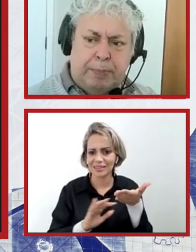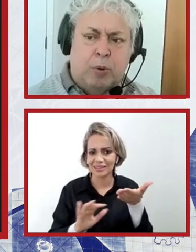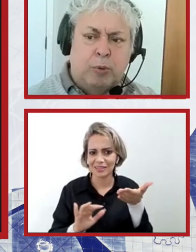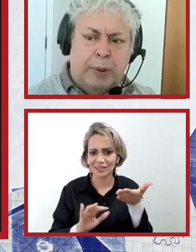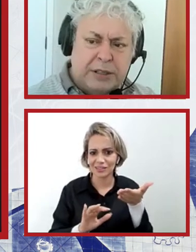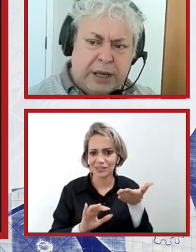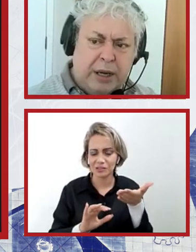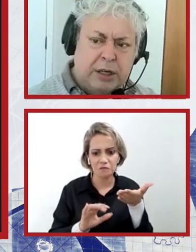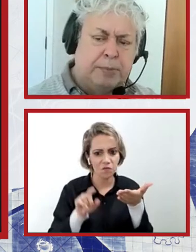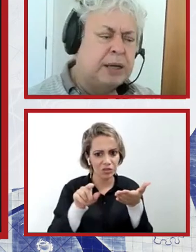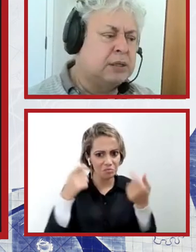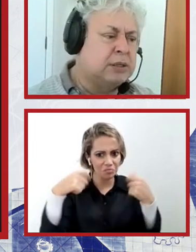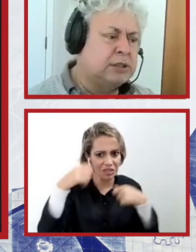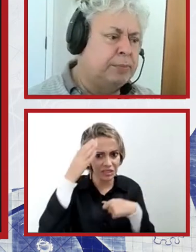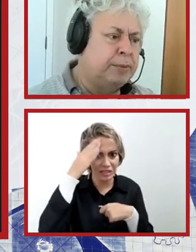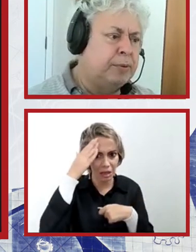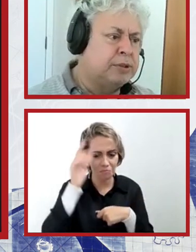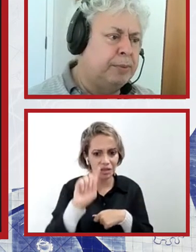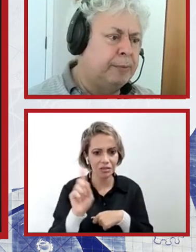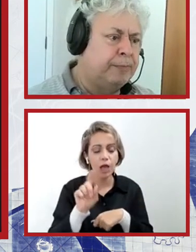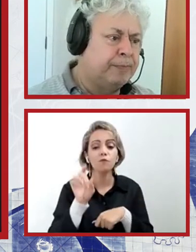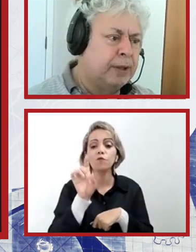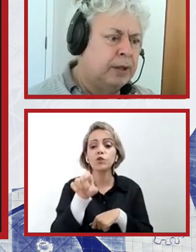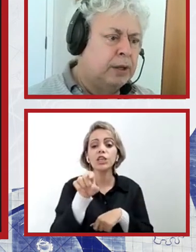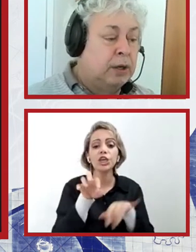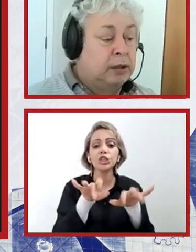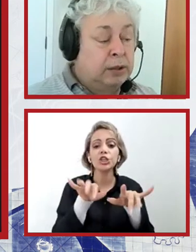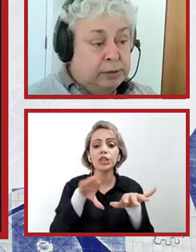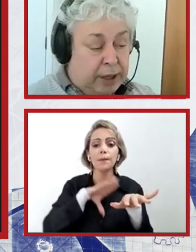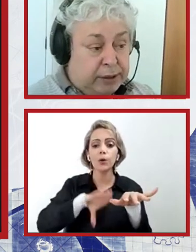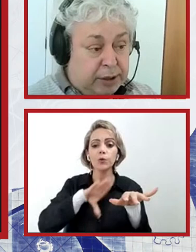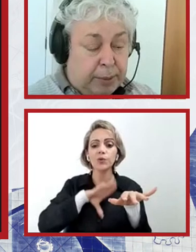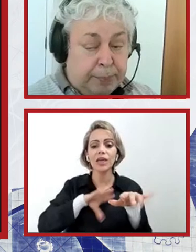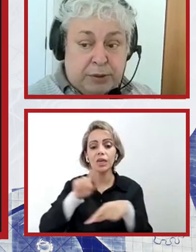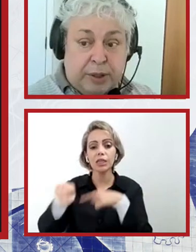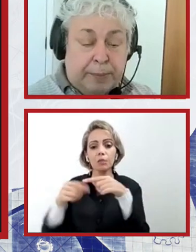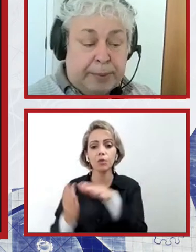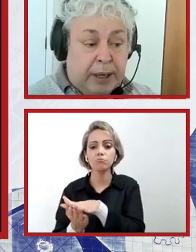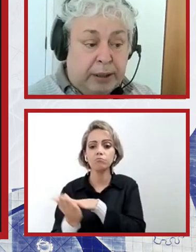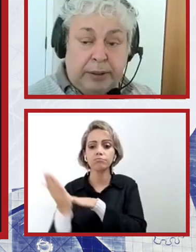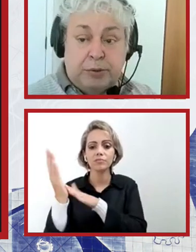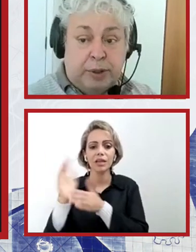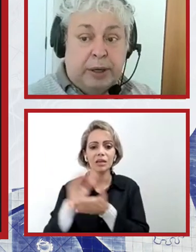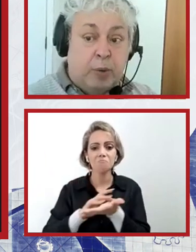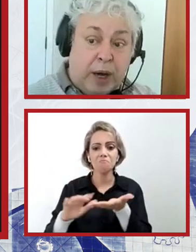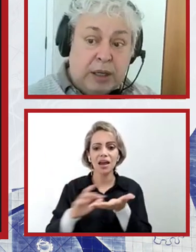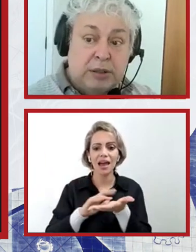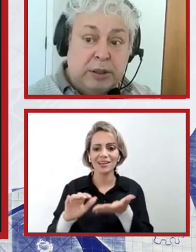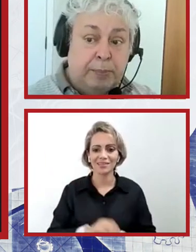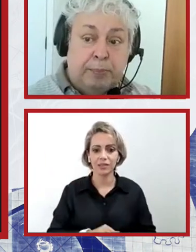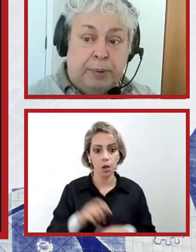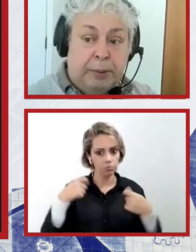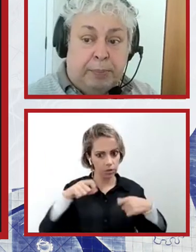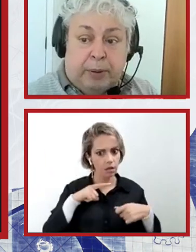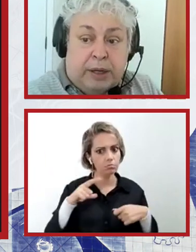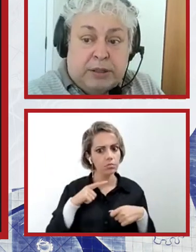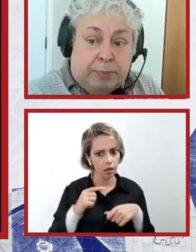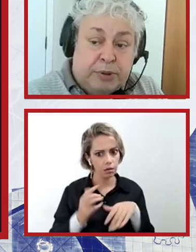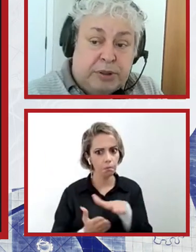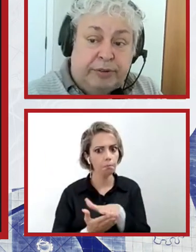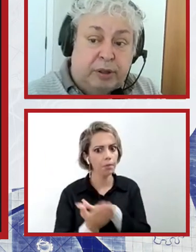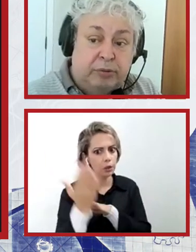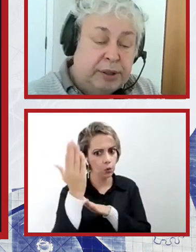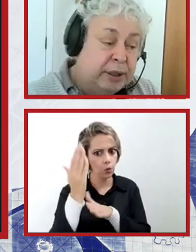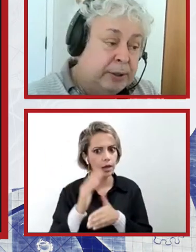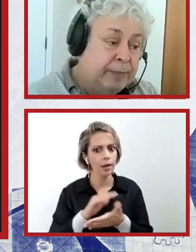precisa saber pouco, umas regras básicas é sempre bom saber. Tem que ter uma impressora braille, isso aí